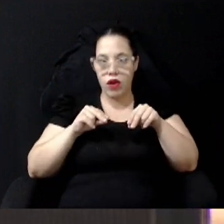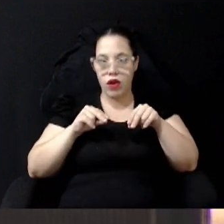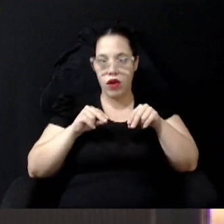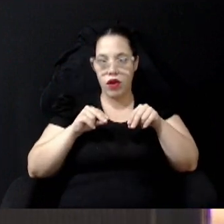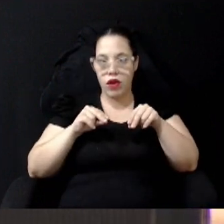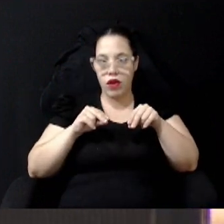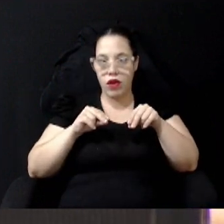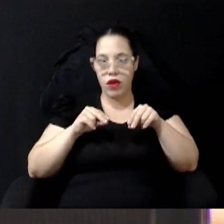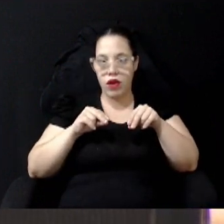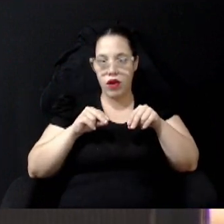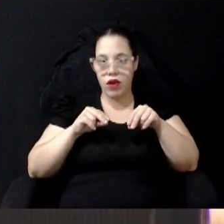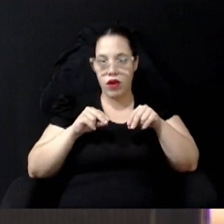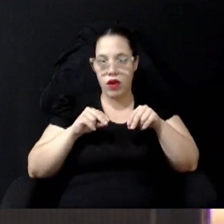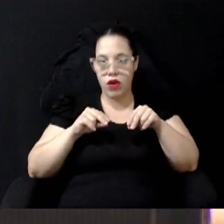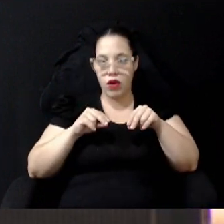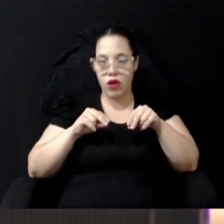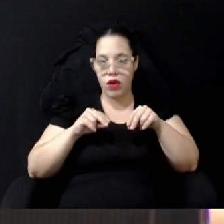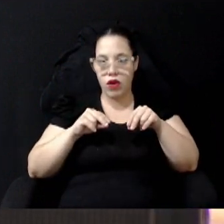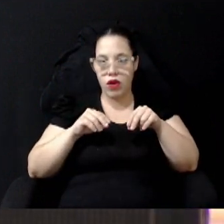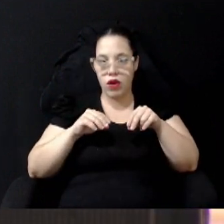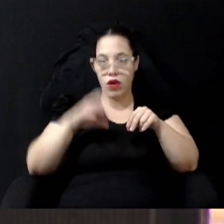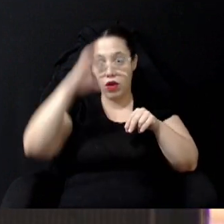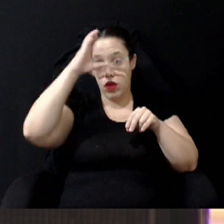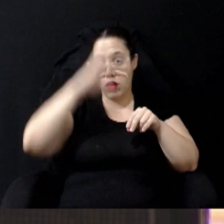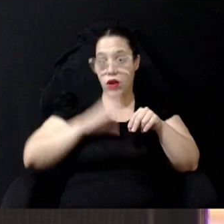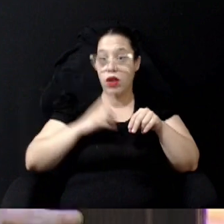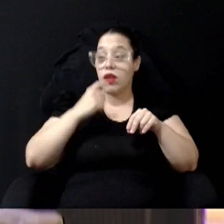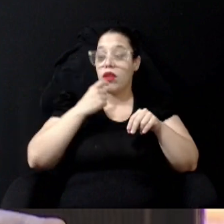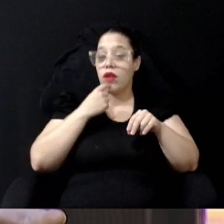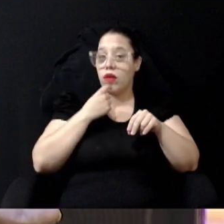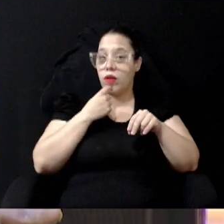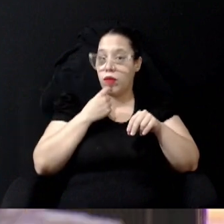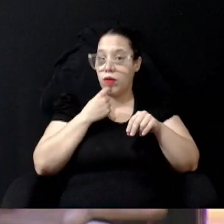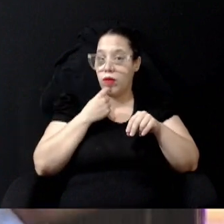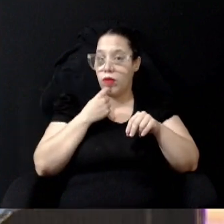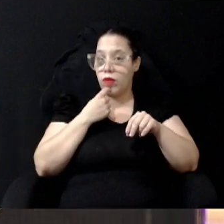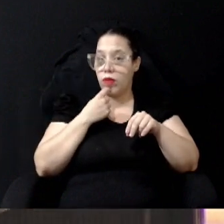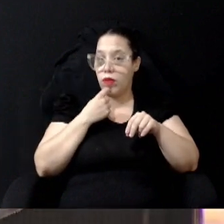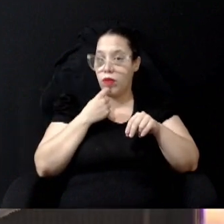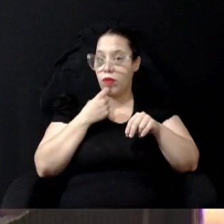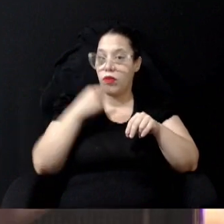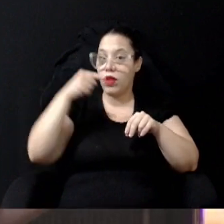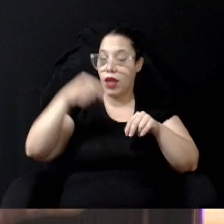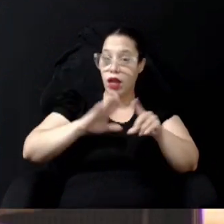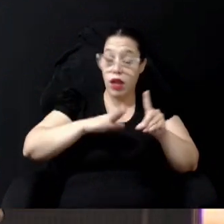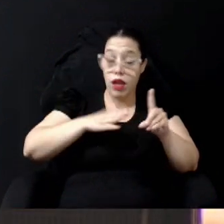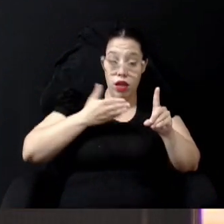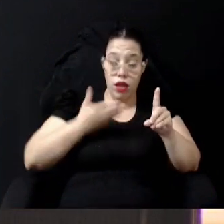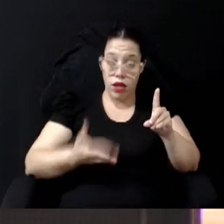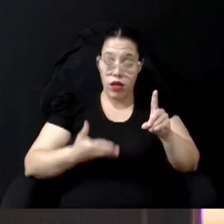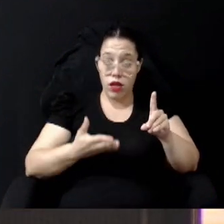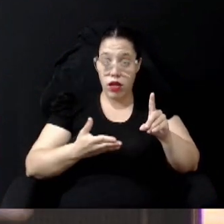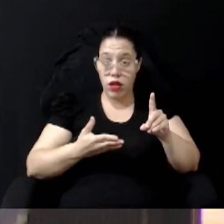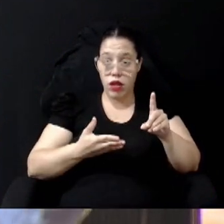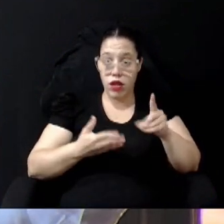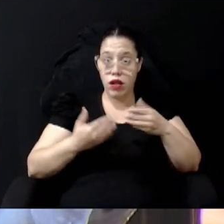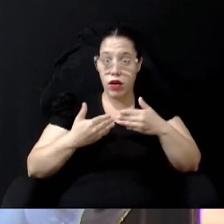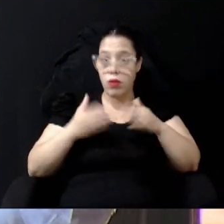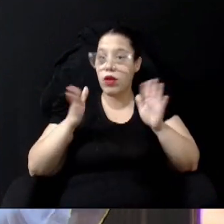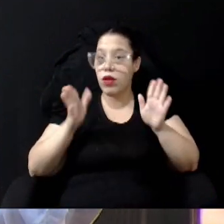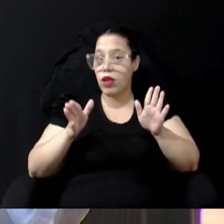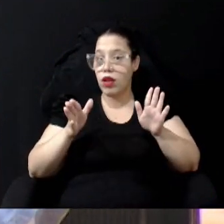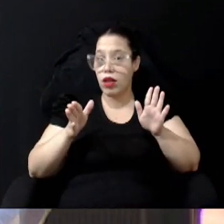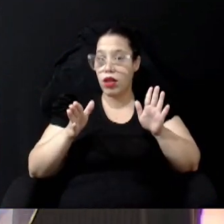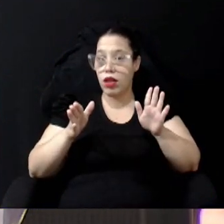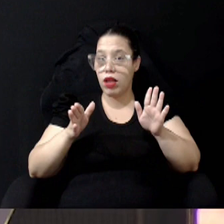o título de cidadã campineira, que nessa solenidade, ali na abertura formal, eu